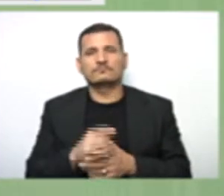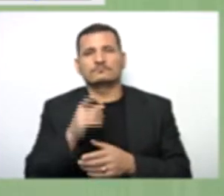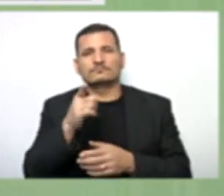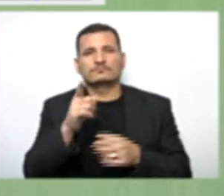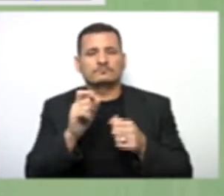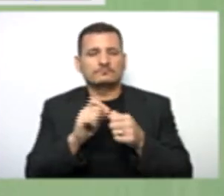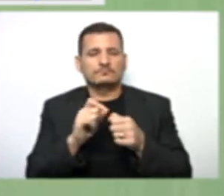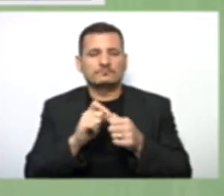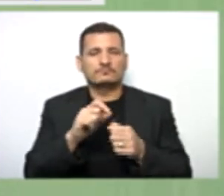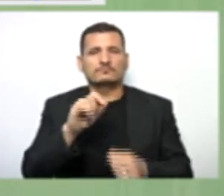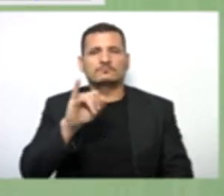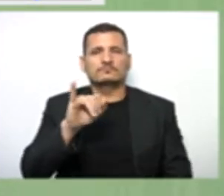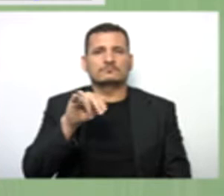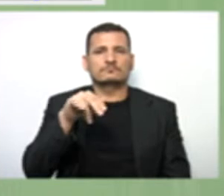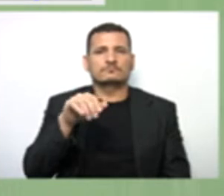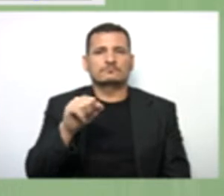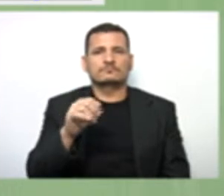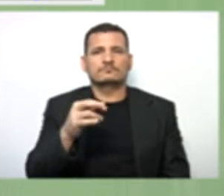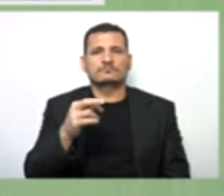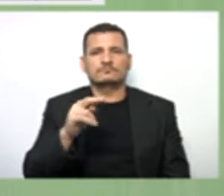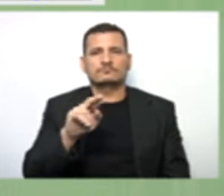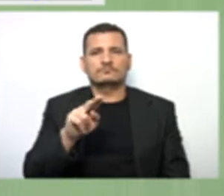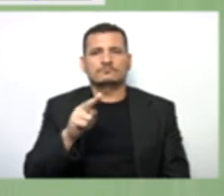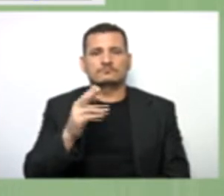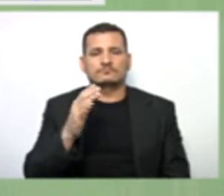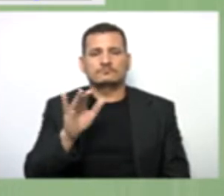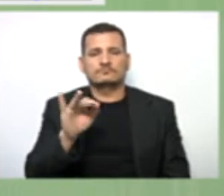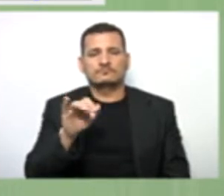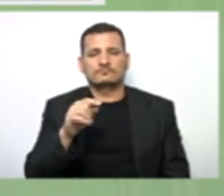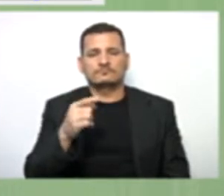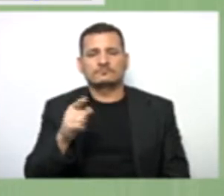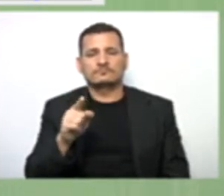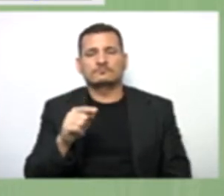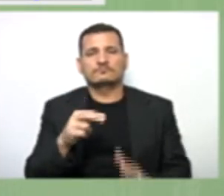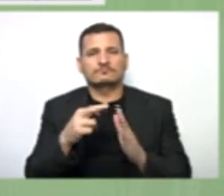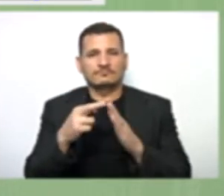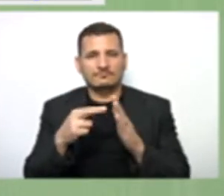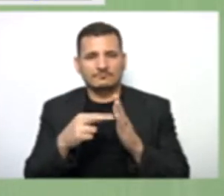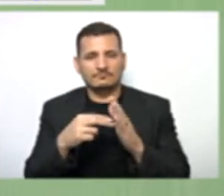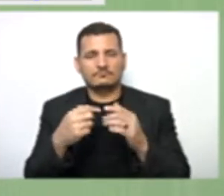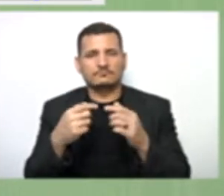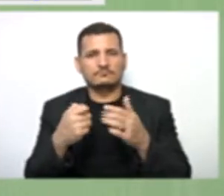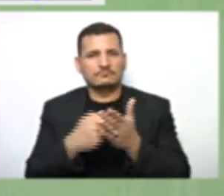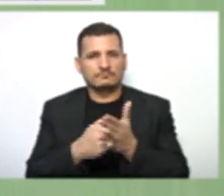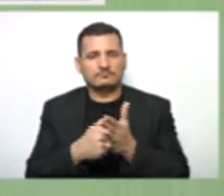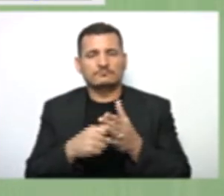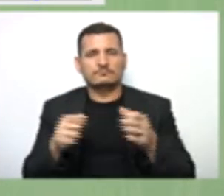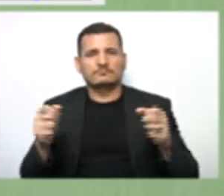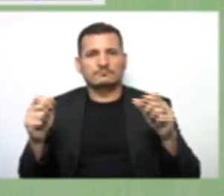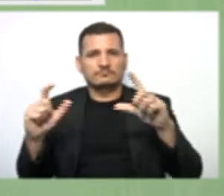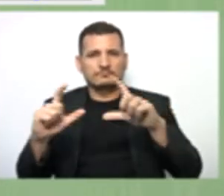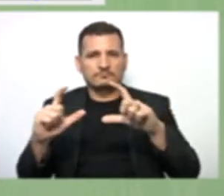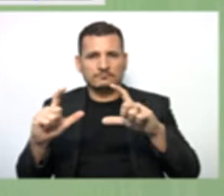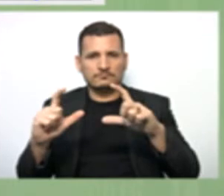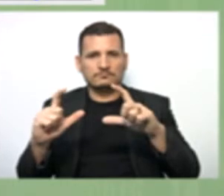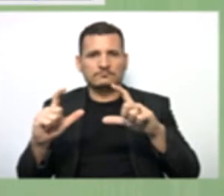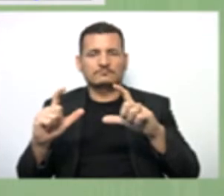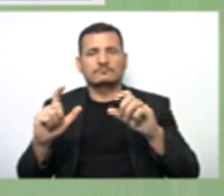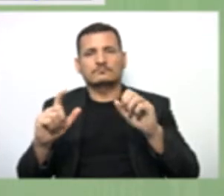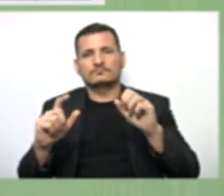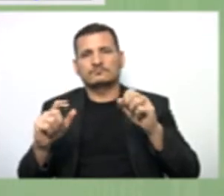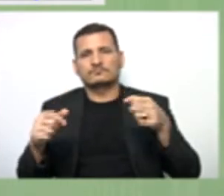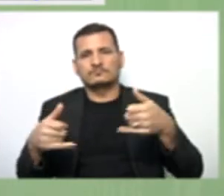instrução, ela exige que você tenha os sinais de chaves abrindo e fechando para que